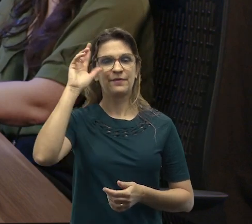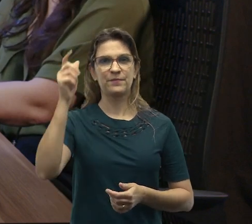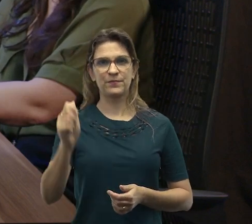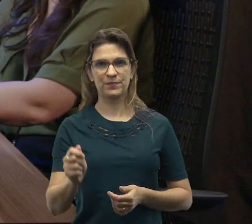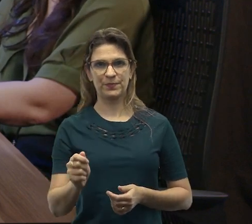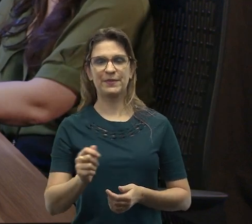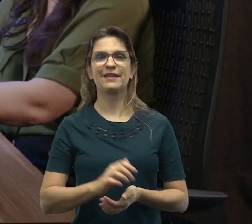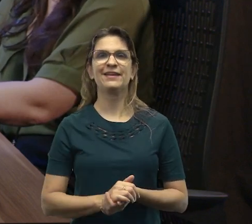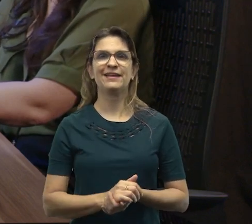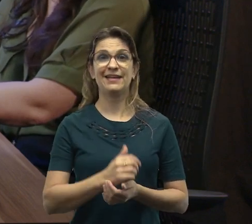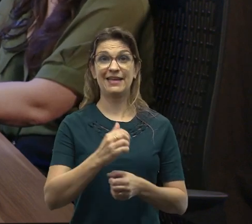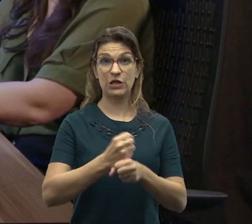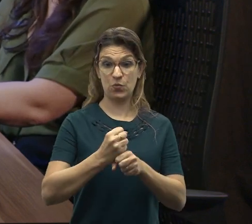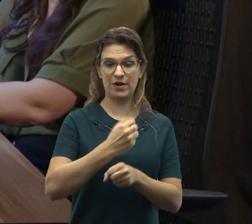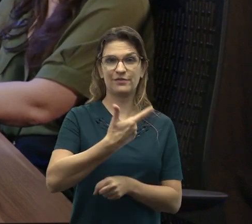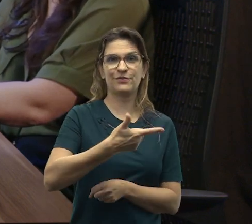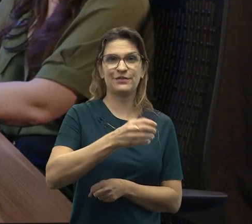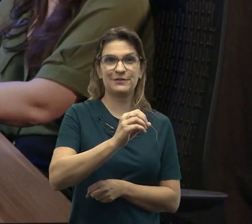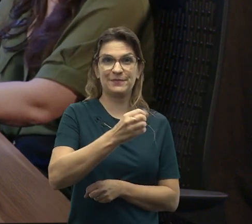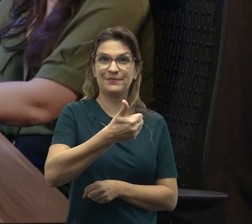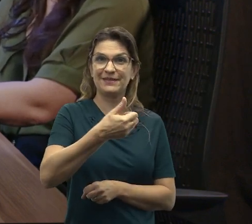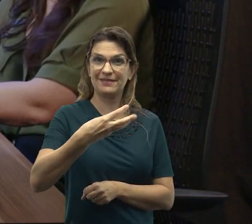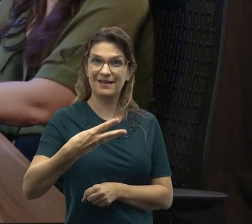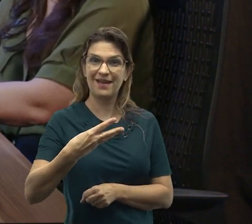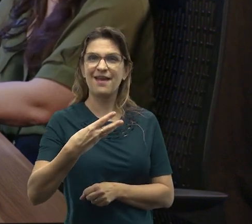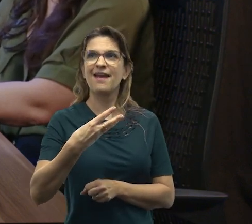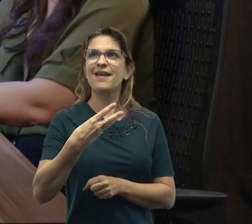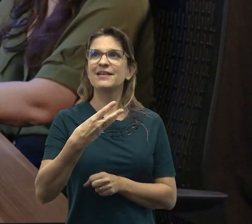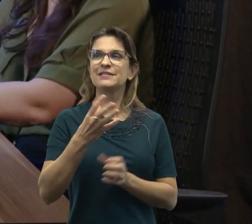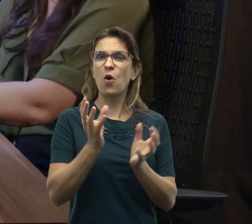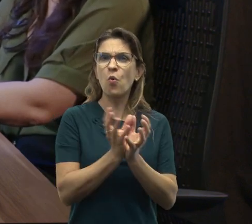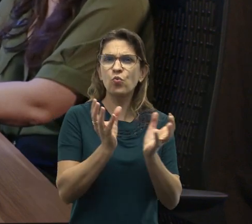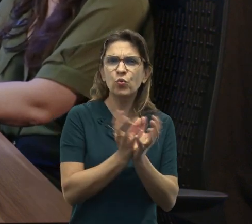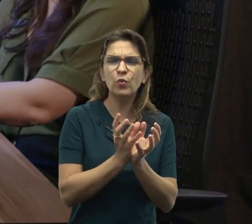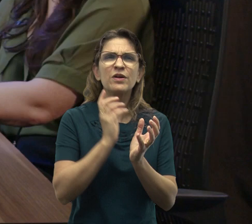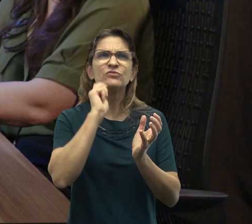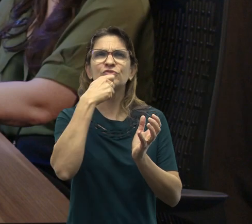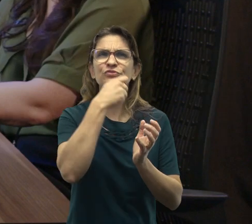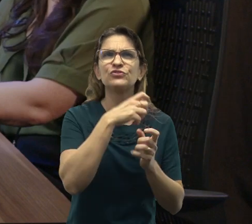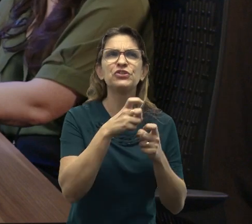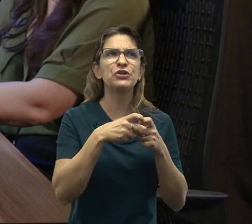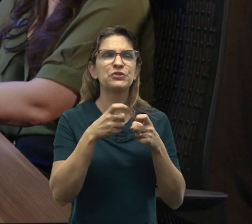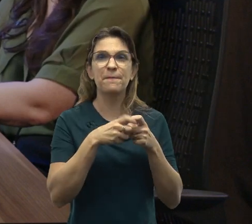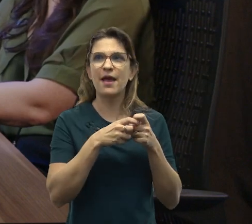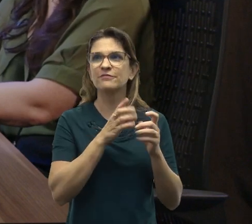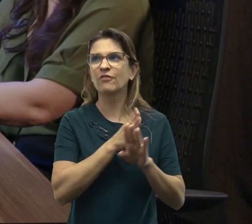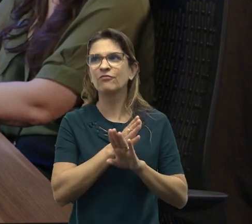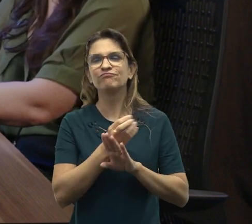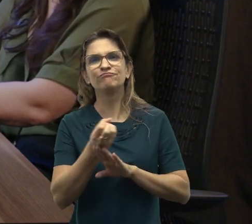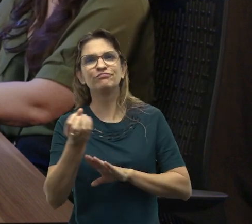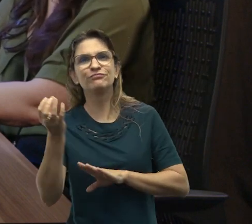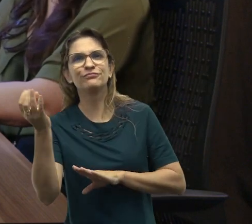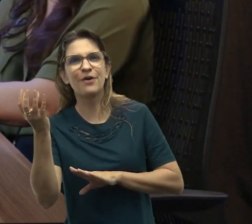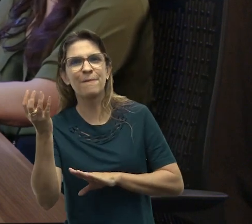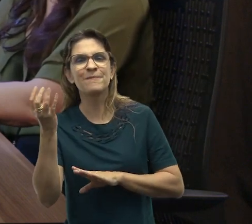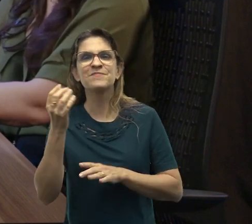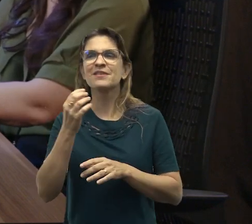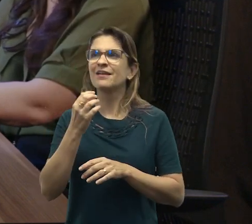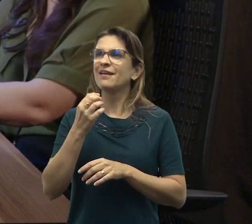E fui com alguns colegas dentistas também. Foi uma experiência que vai ficar marcada na minha vida para